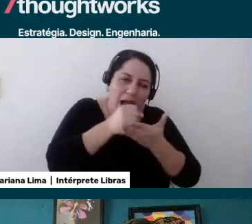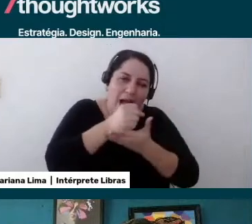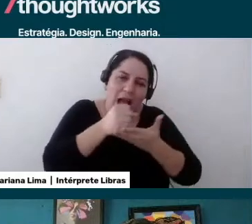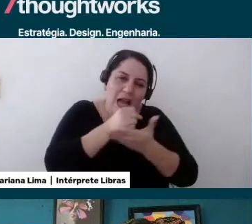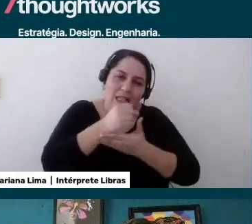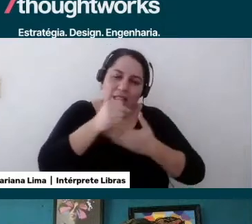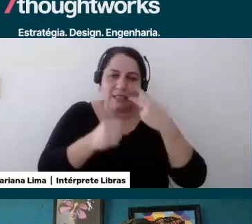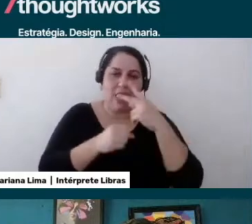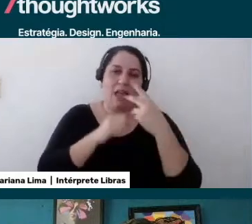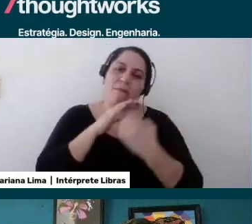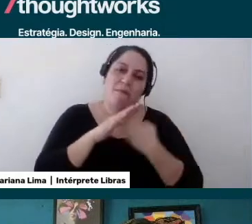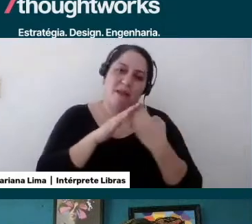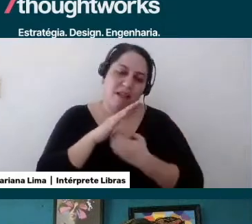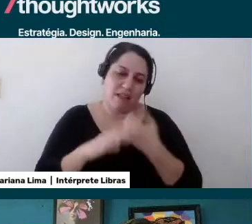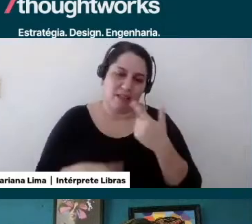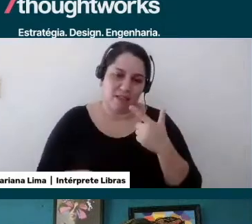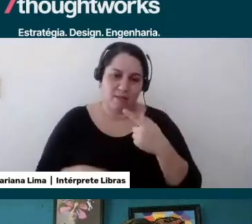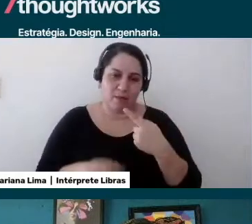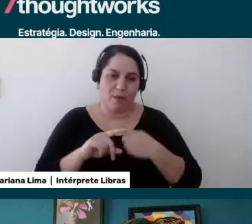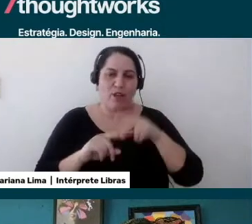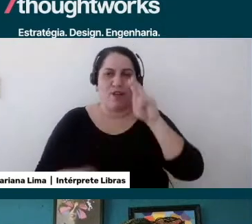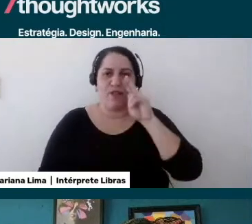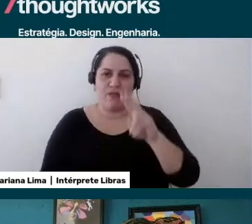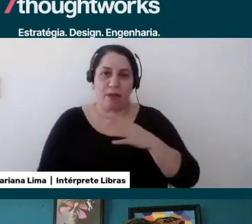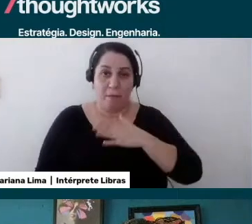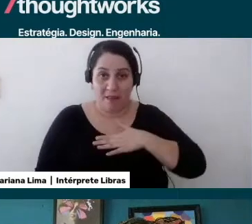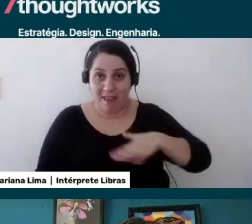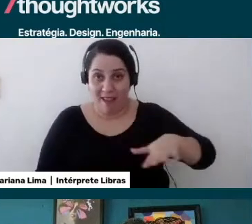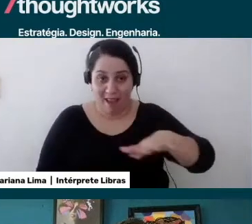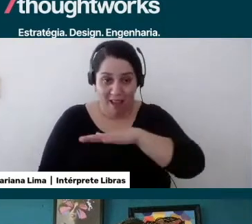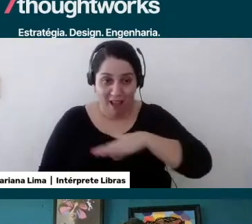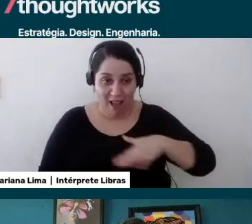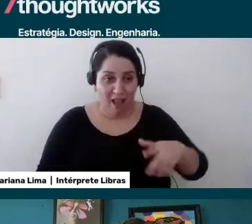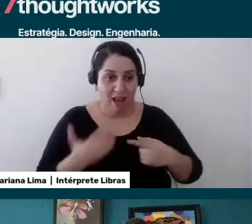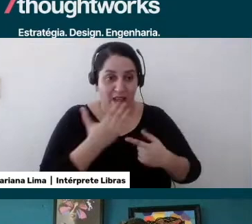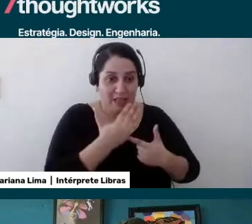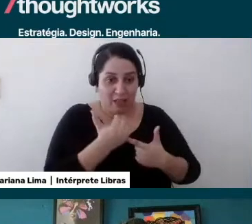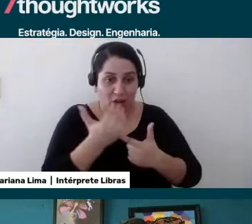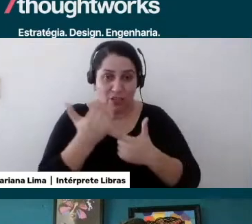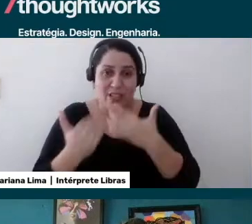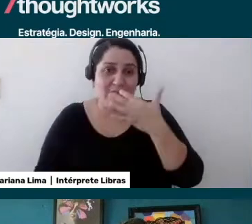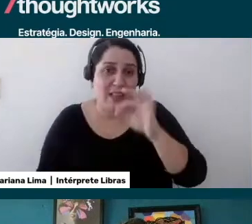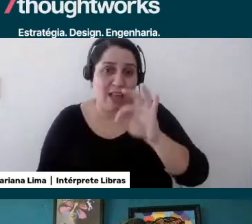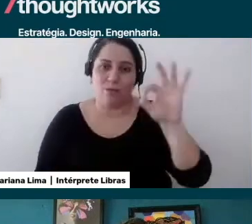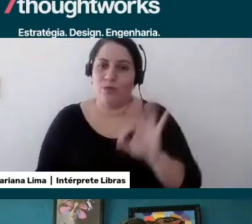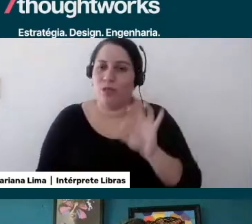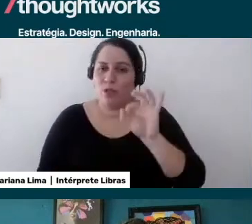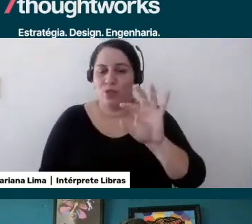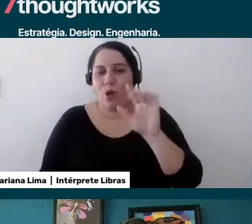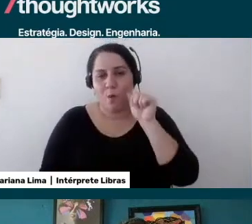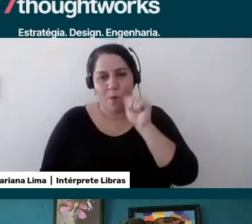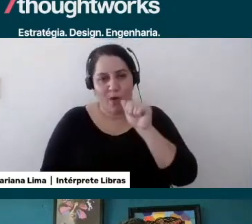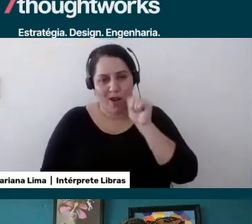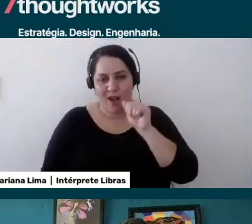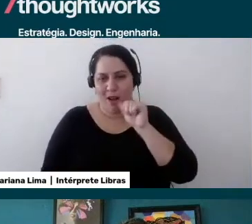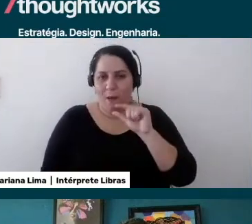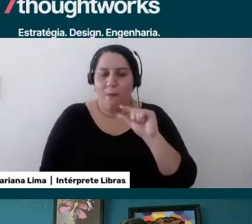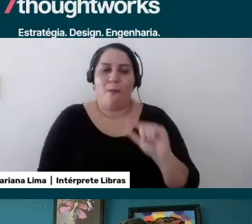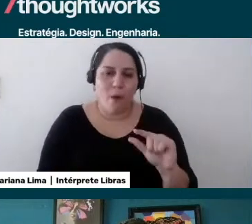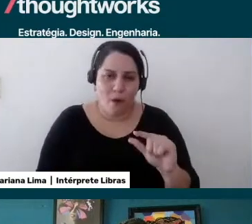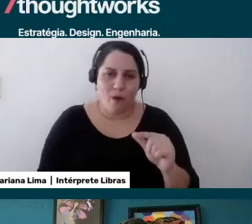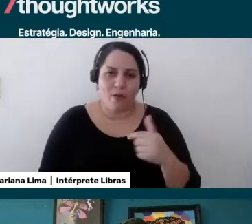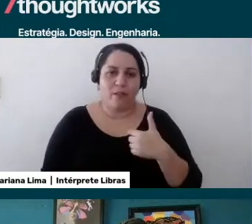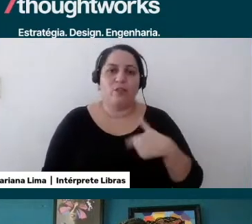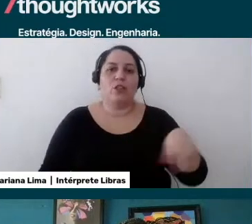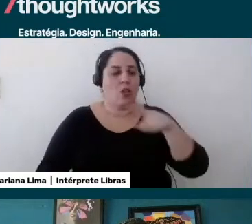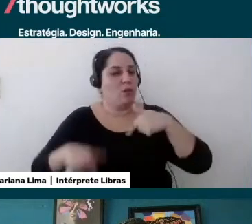me incomoda muito ter 10% de mulheres na minha área de tecnologia, a gente vai continuar fazendo ações para que isso mude. O que a gente vê é um